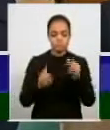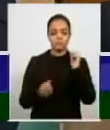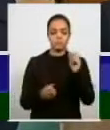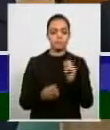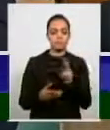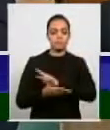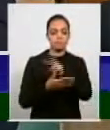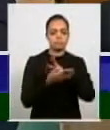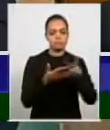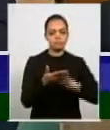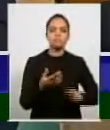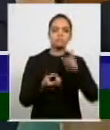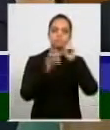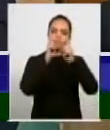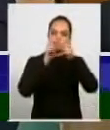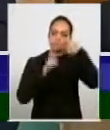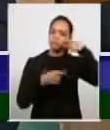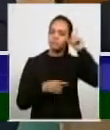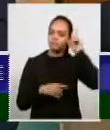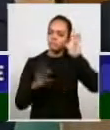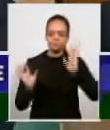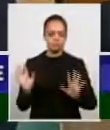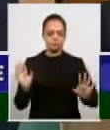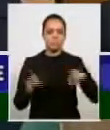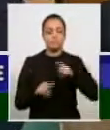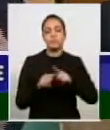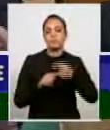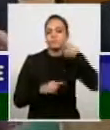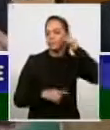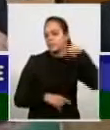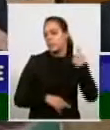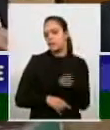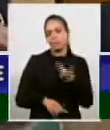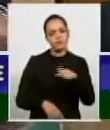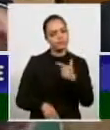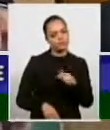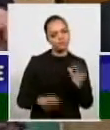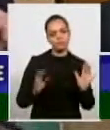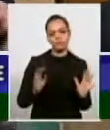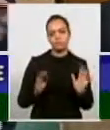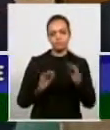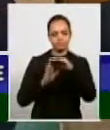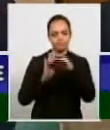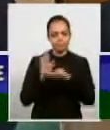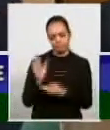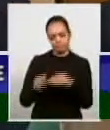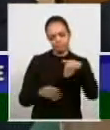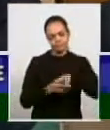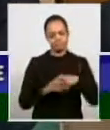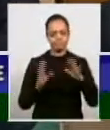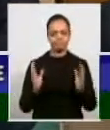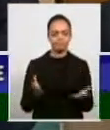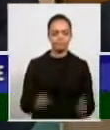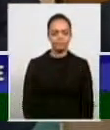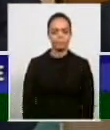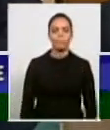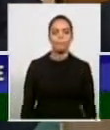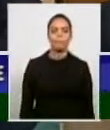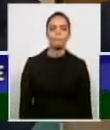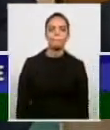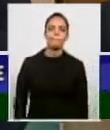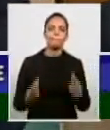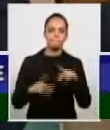foram apresentados na sessão de ontem, uma vez que ontem nós não tivemos a ordem do dia.